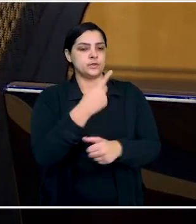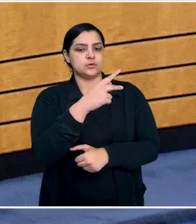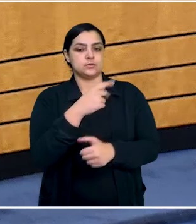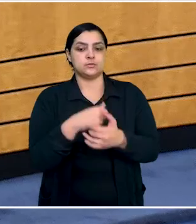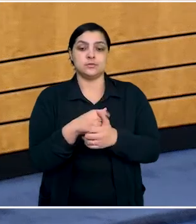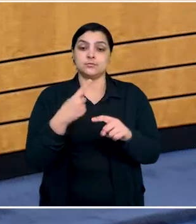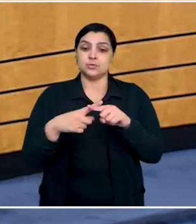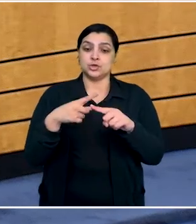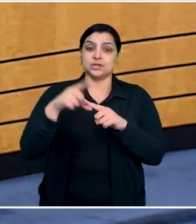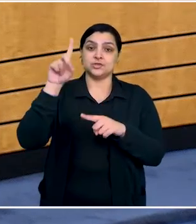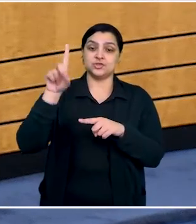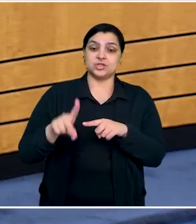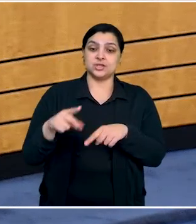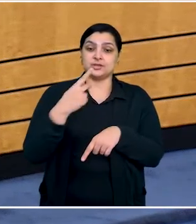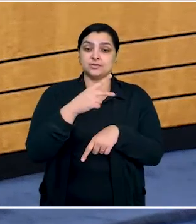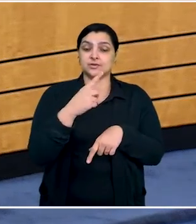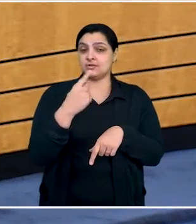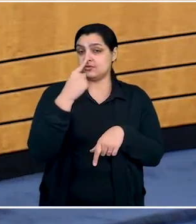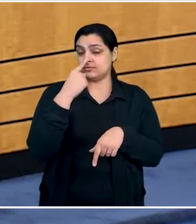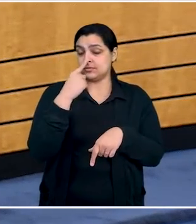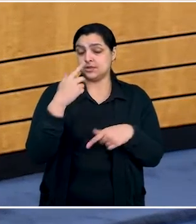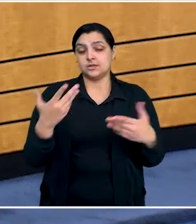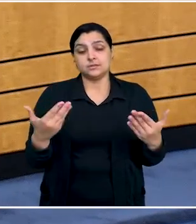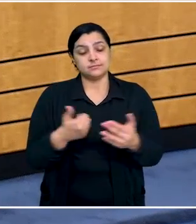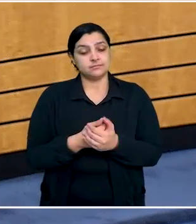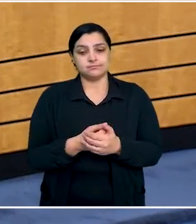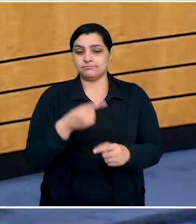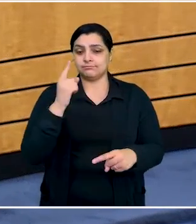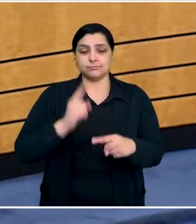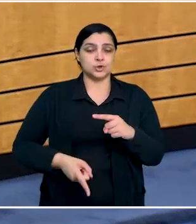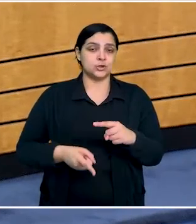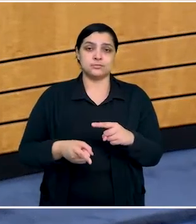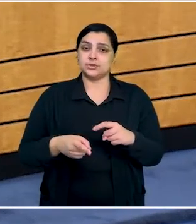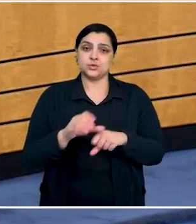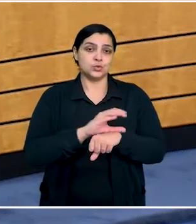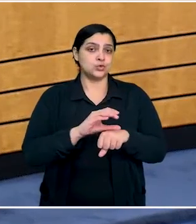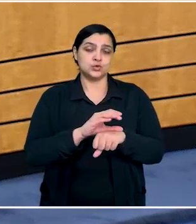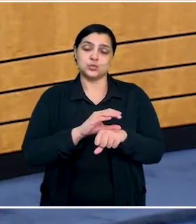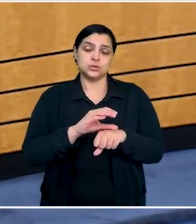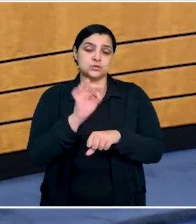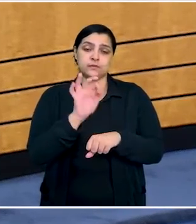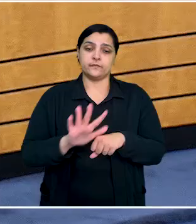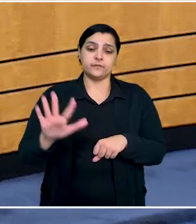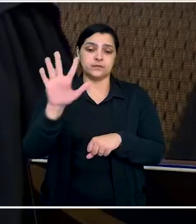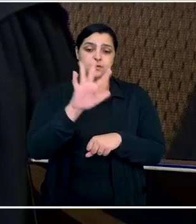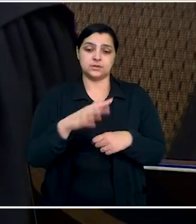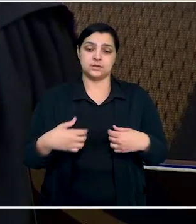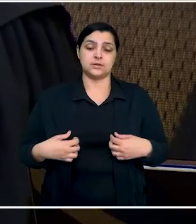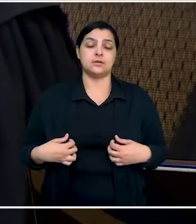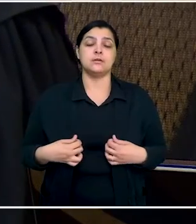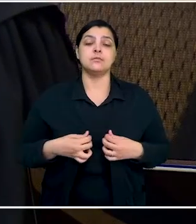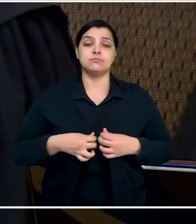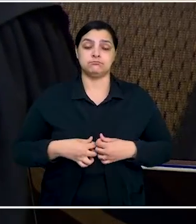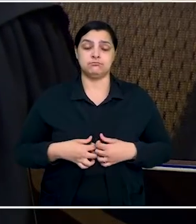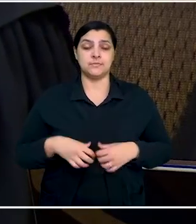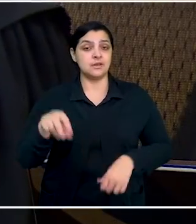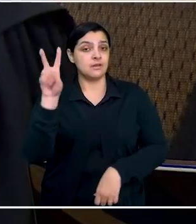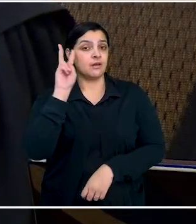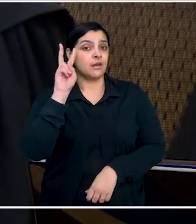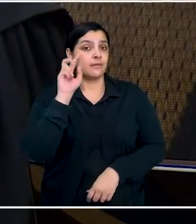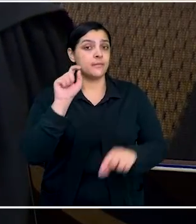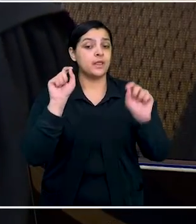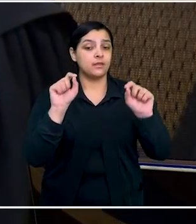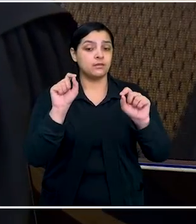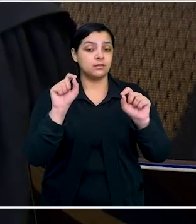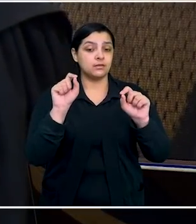que a quebra do direito à intimidade é expressamente proibida pela Constituição Federal. Nós precisamos lembrar que a